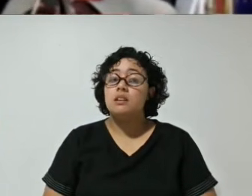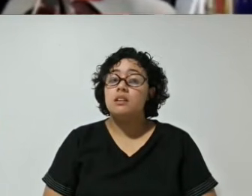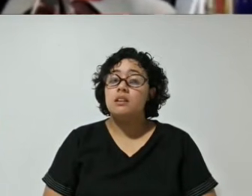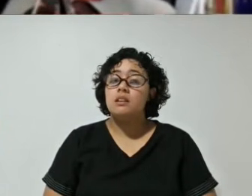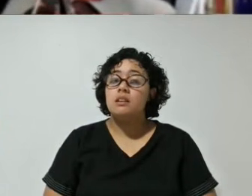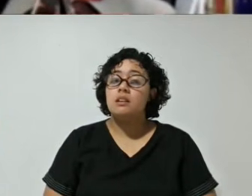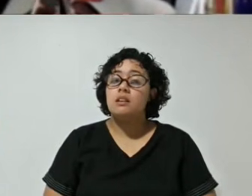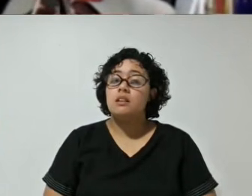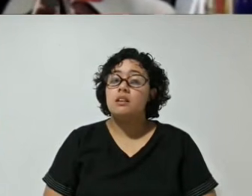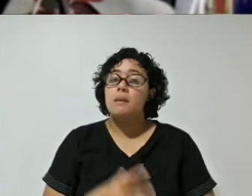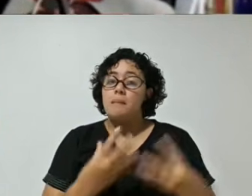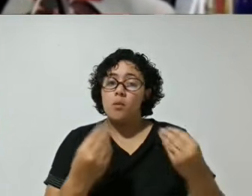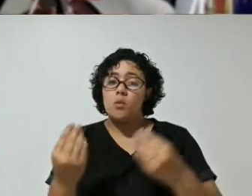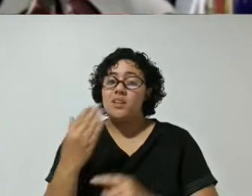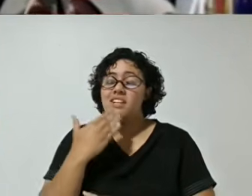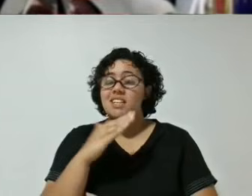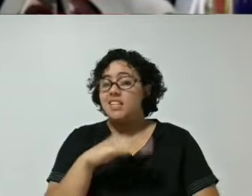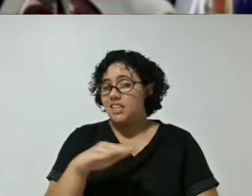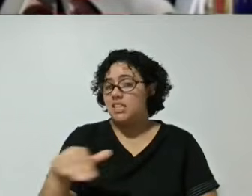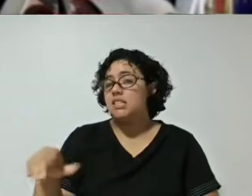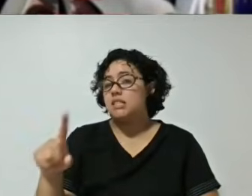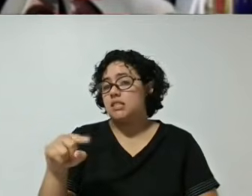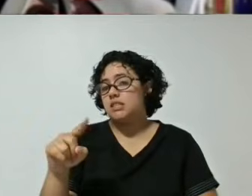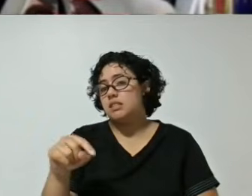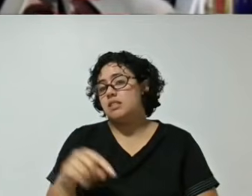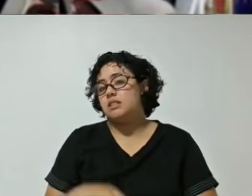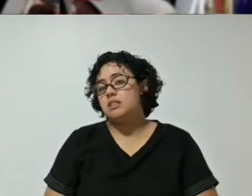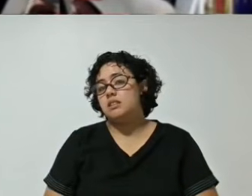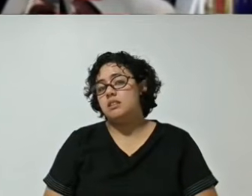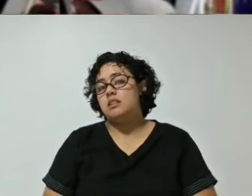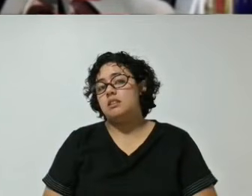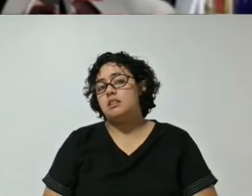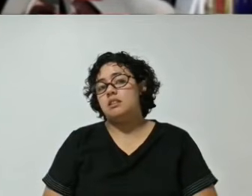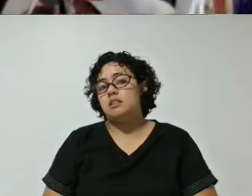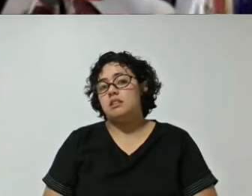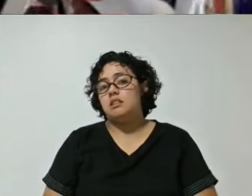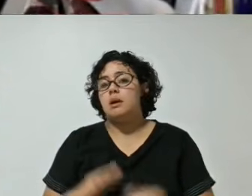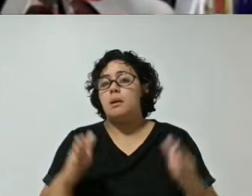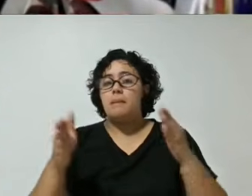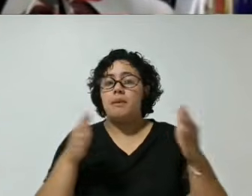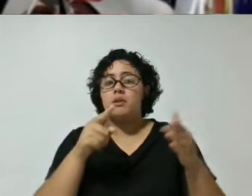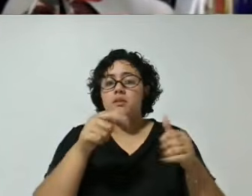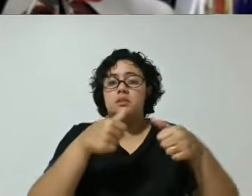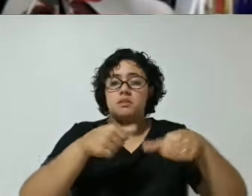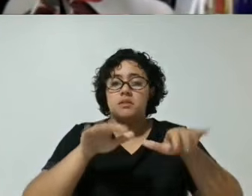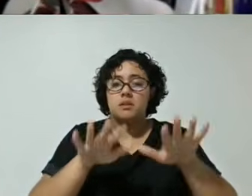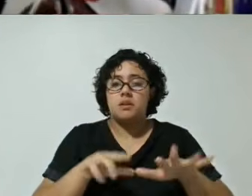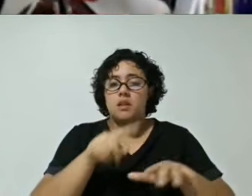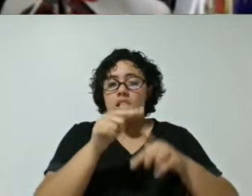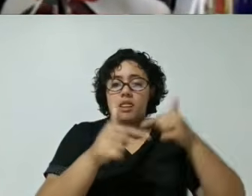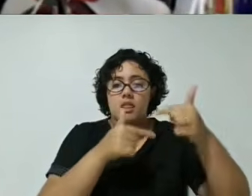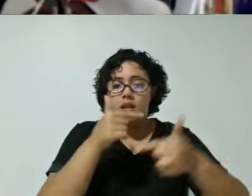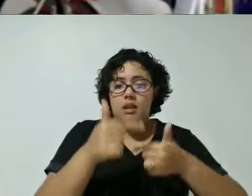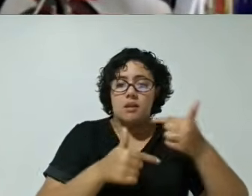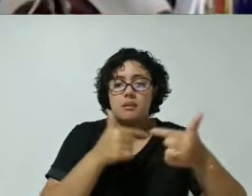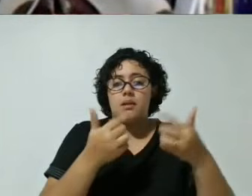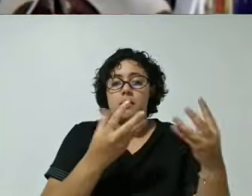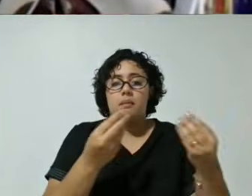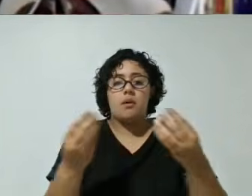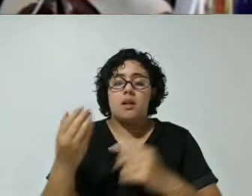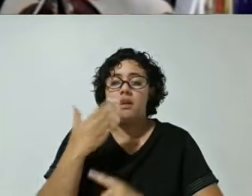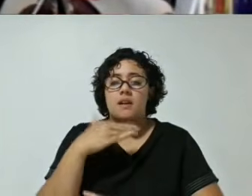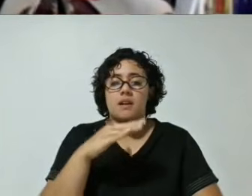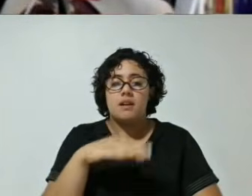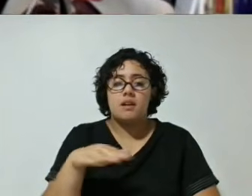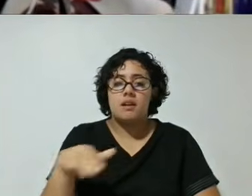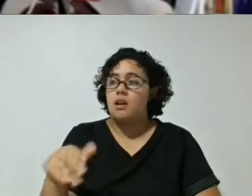E era muita criança, então, né? E assim, durante esse período que você ficou lá, que você trabalhou, muita criança. E assim, quais